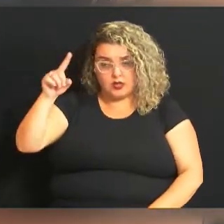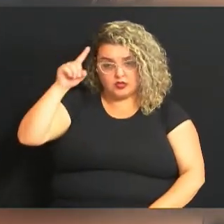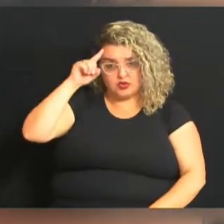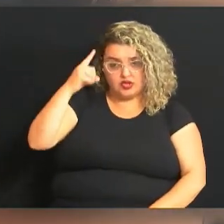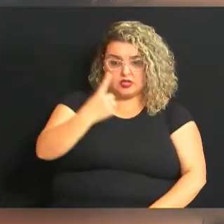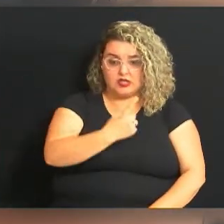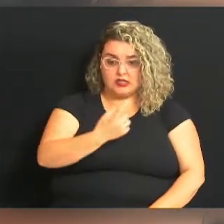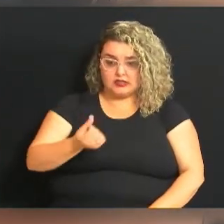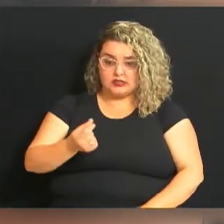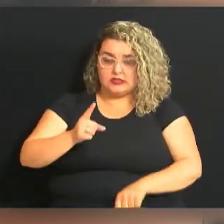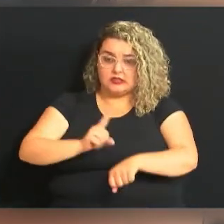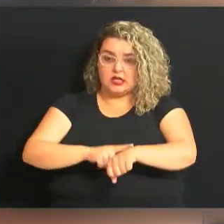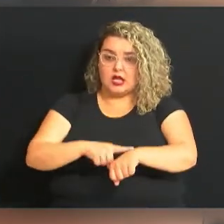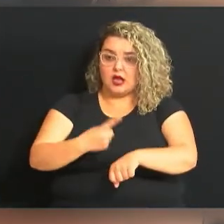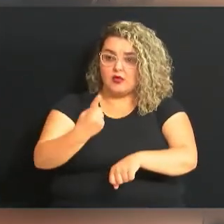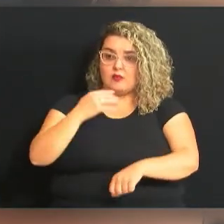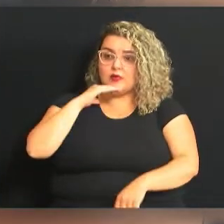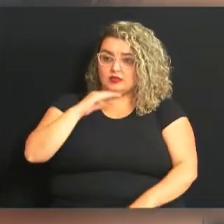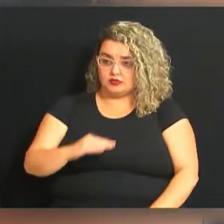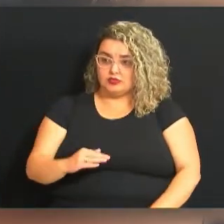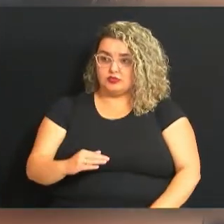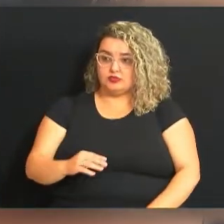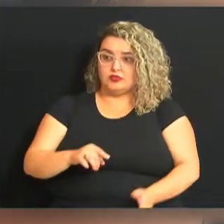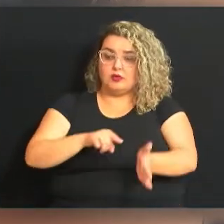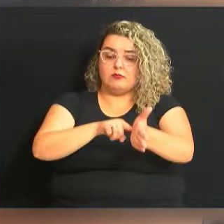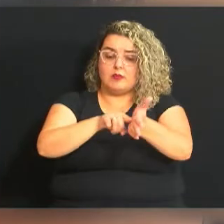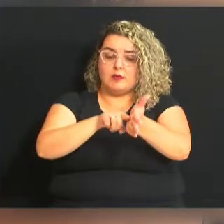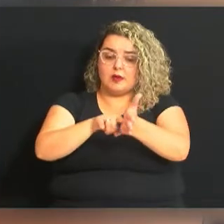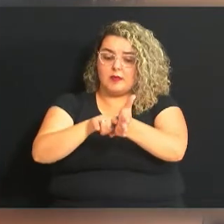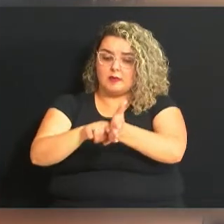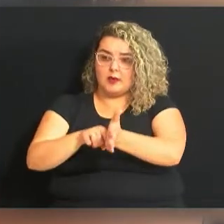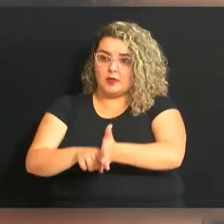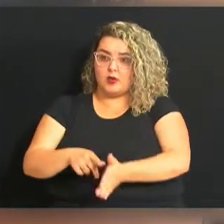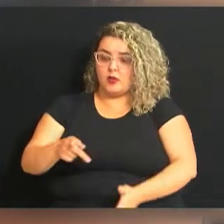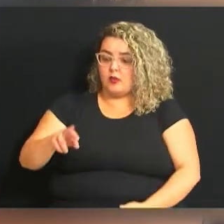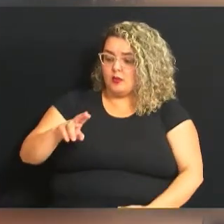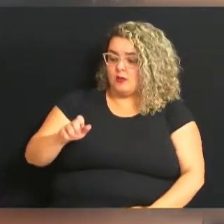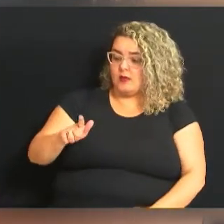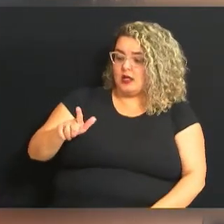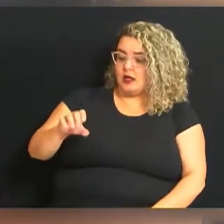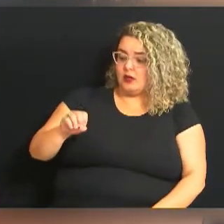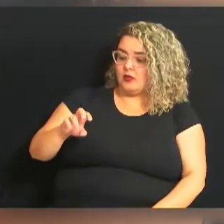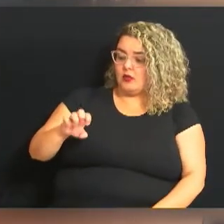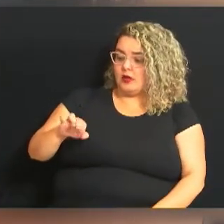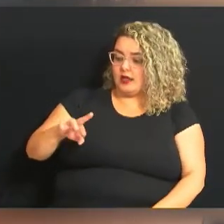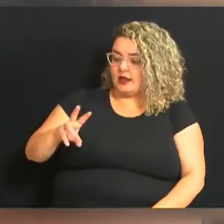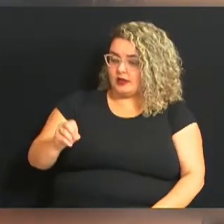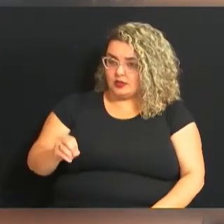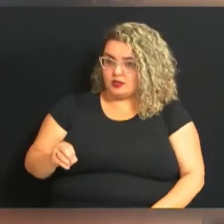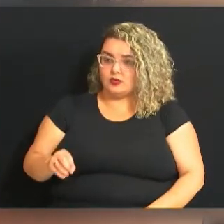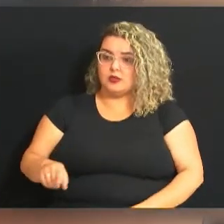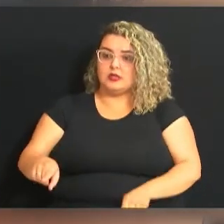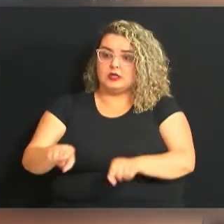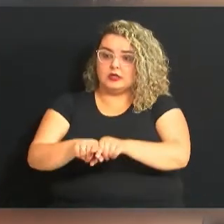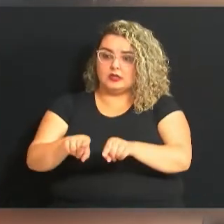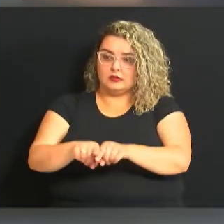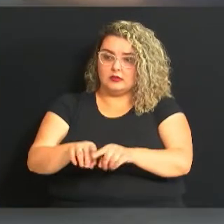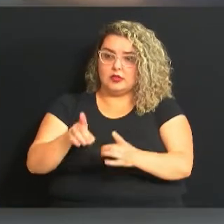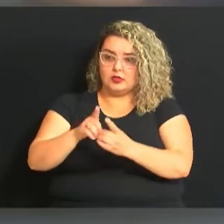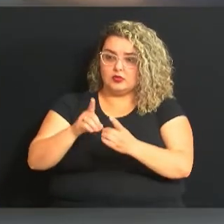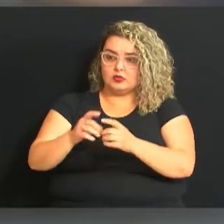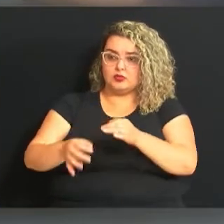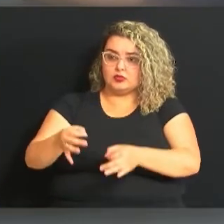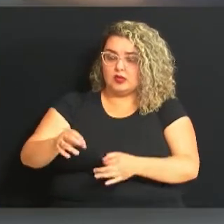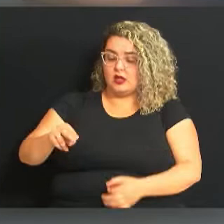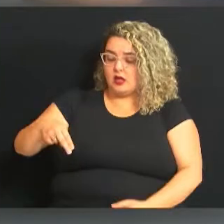à 13h, onde serão questionados o pregoeiro Jorge Brasco e a consultora jurídica Neuza Dorigon.